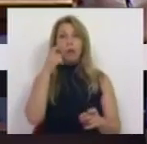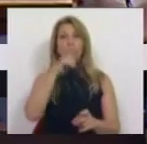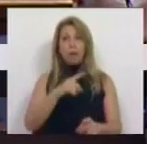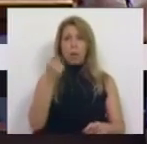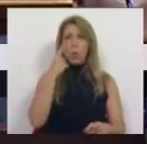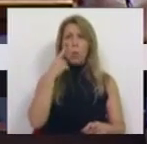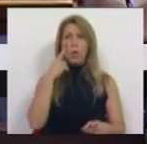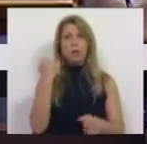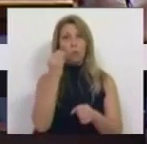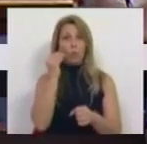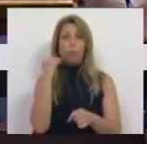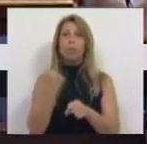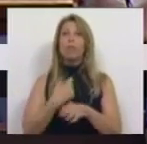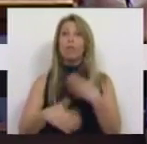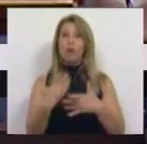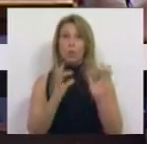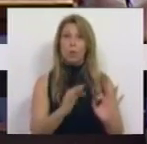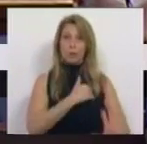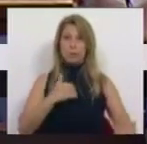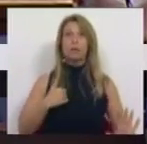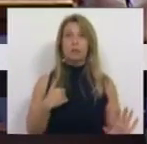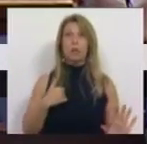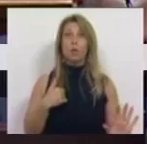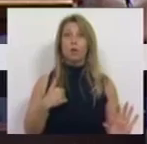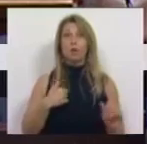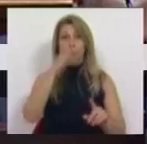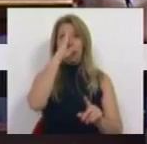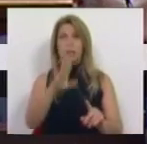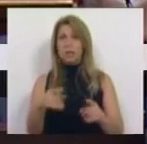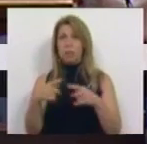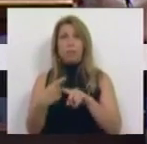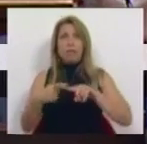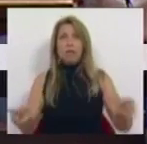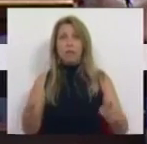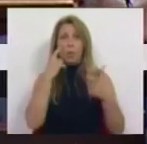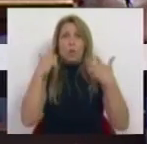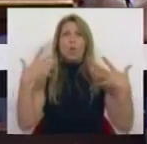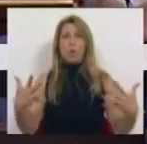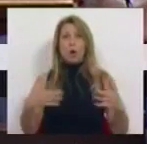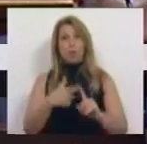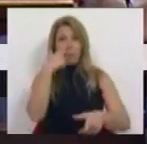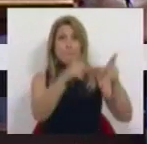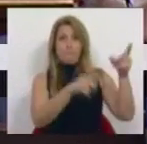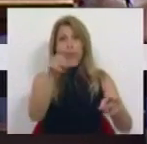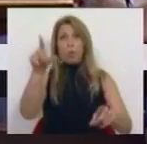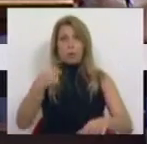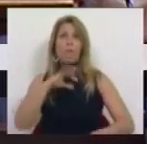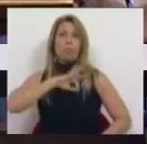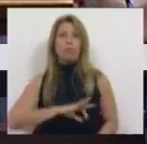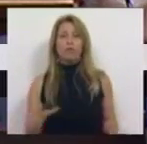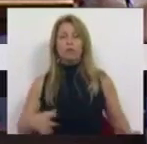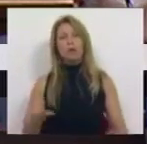de saúde sabe que essa disparidade é real, quer para utentes, quer para profissionais. Não sendo o modelo das